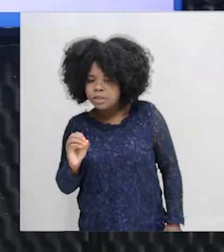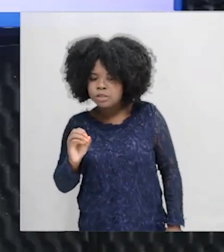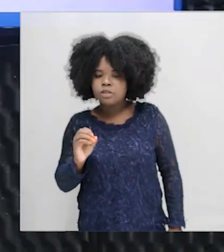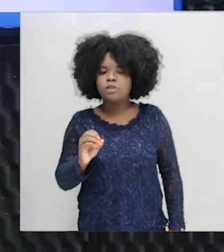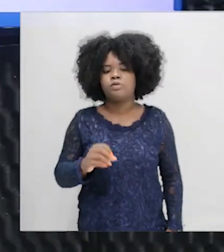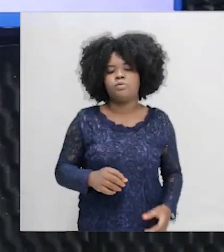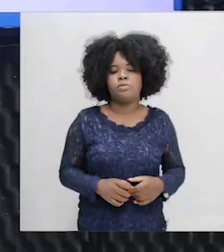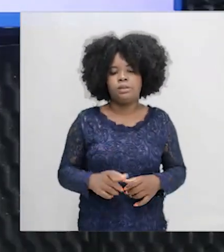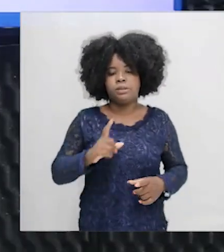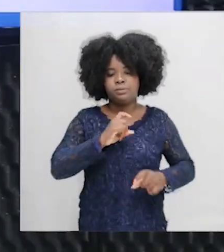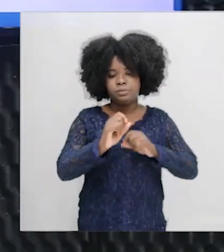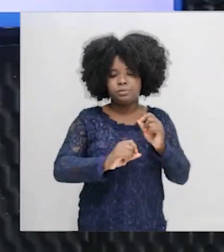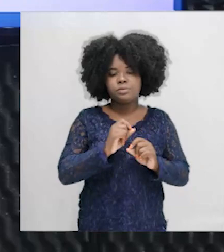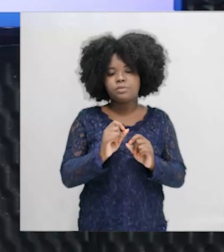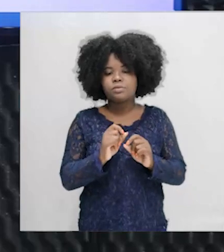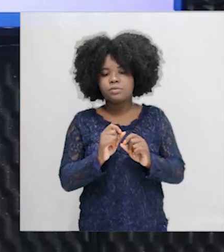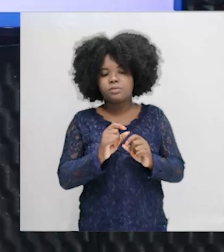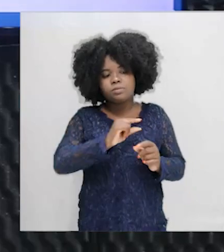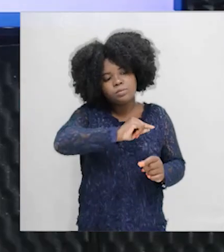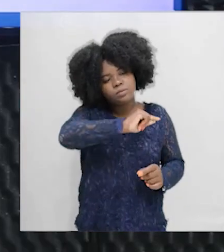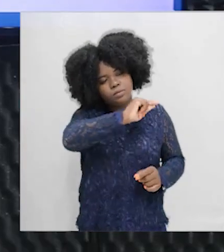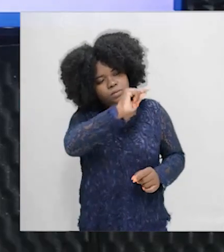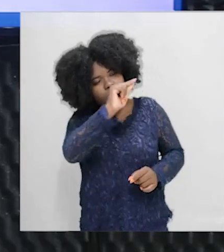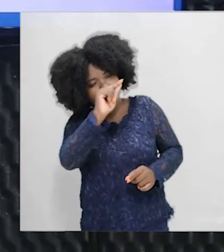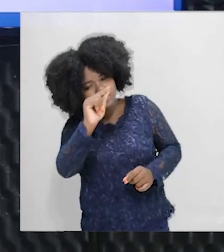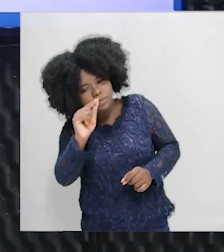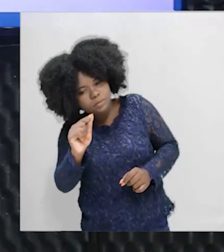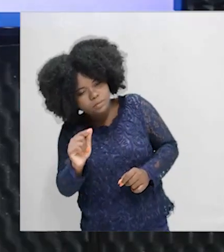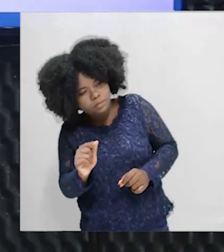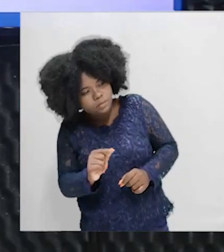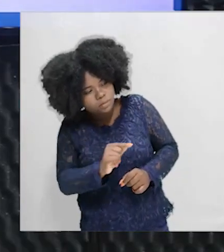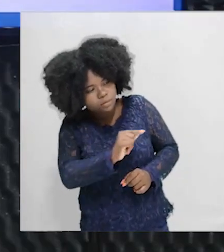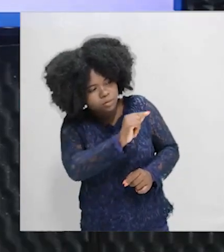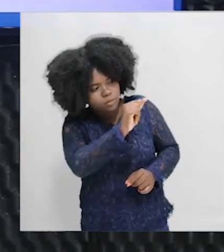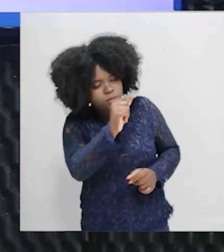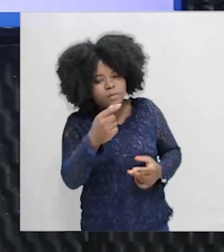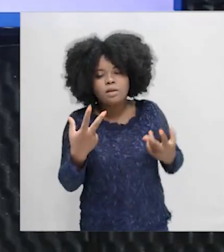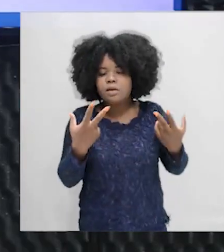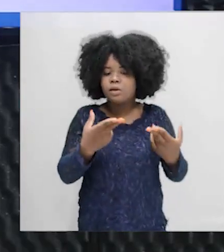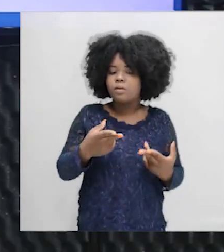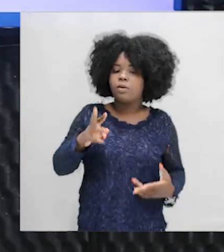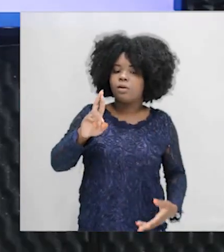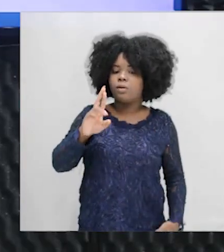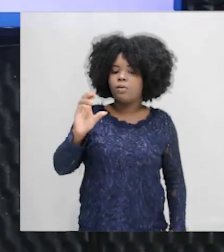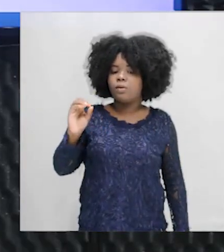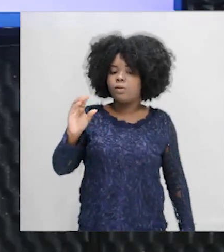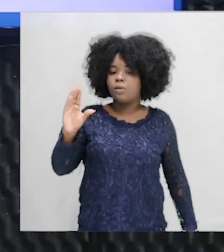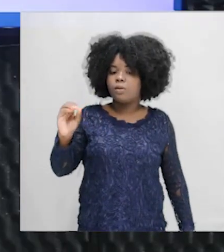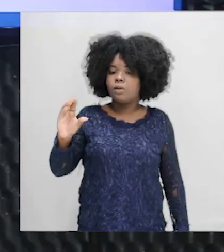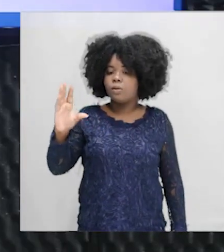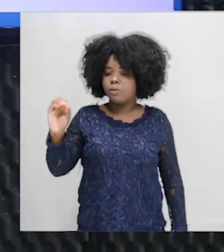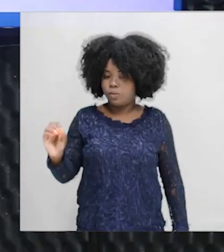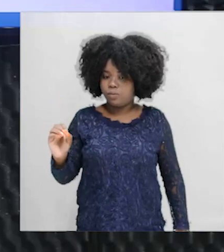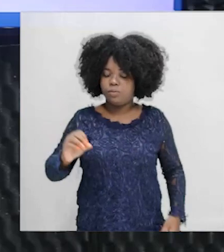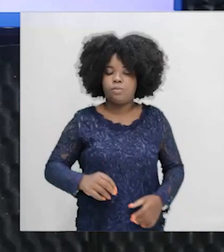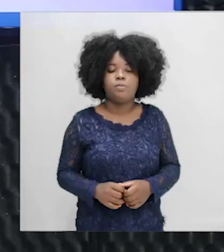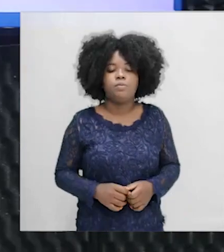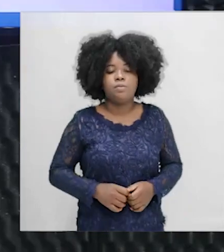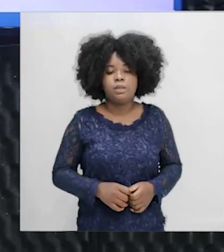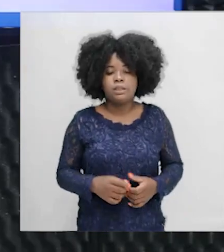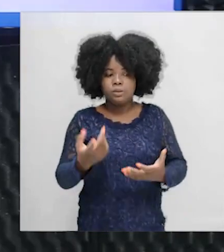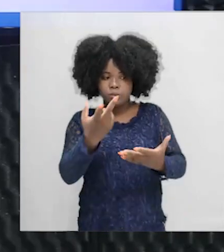vê em estilos ocidentais, tais como o estilo rococó, que veio da França no século XVIII. Né? Esses desenhos em